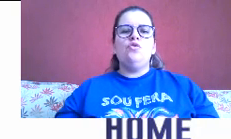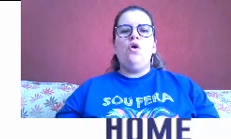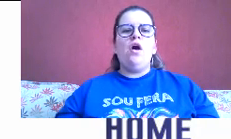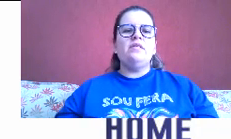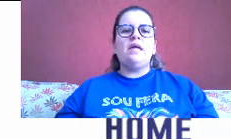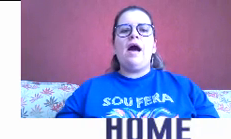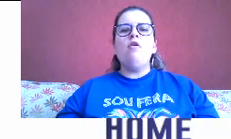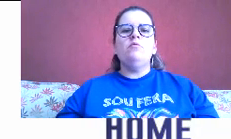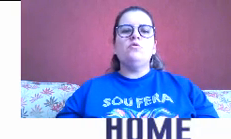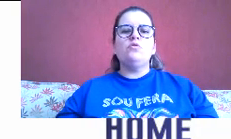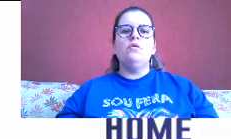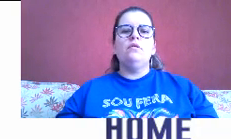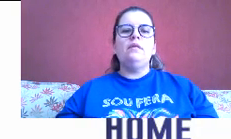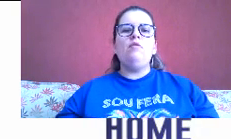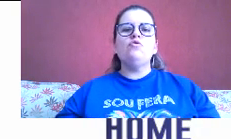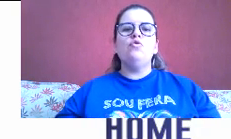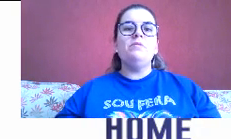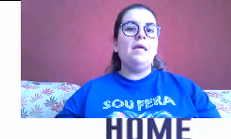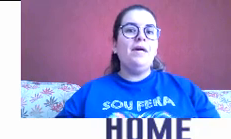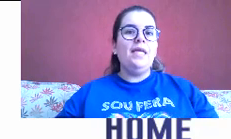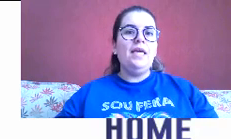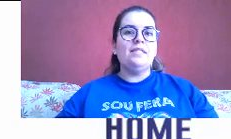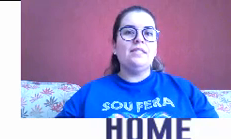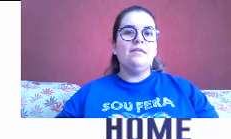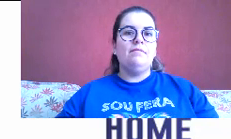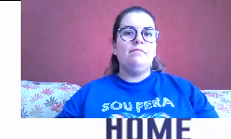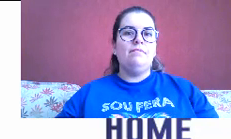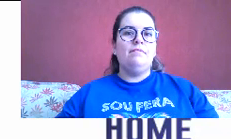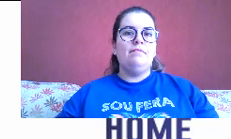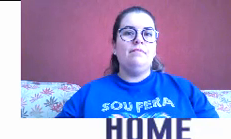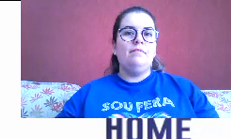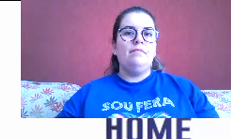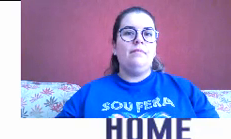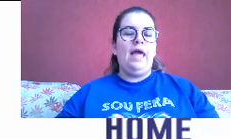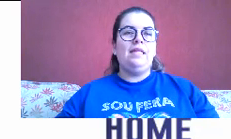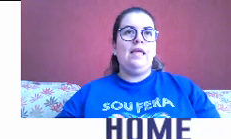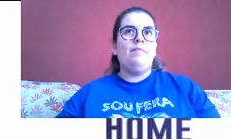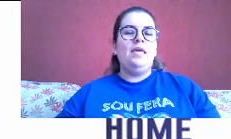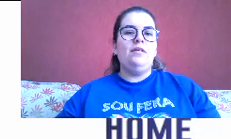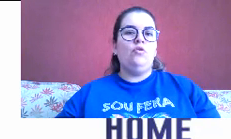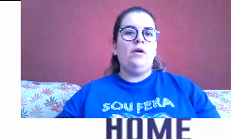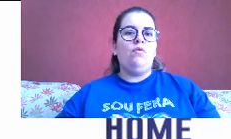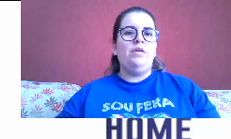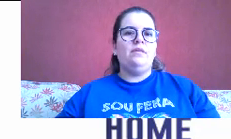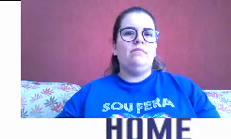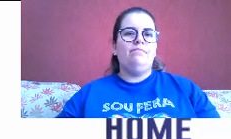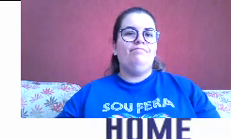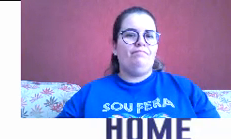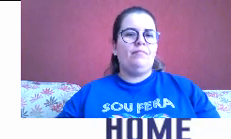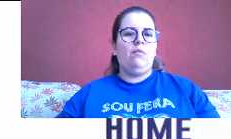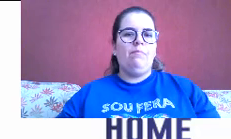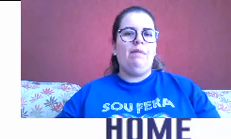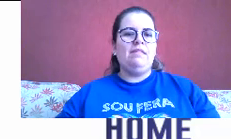tristes durões calmos tem costumes tem manias né Ele tem mania de alguma